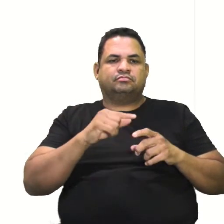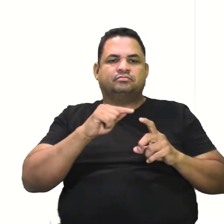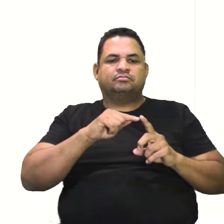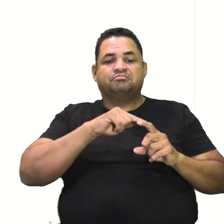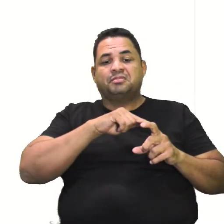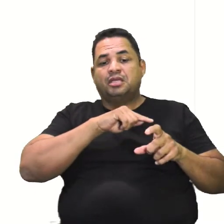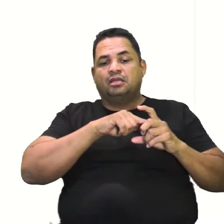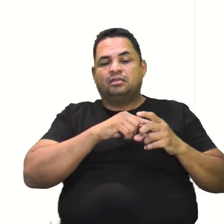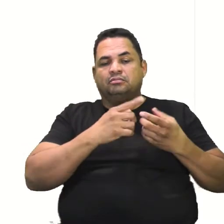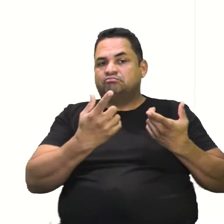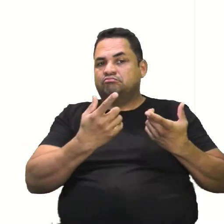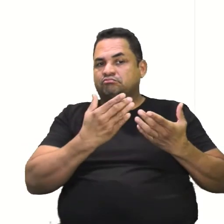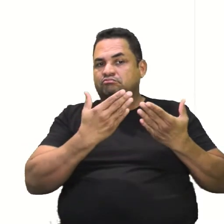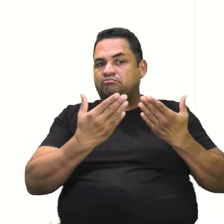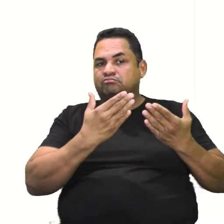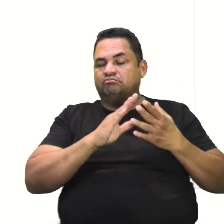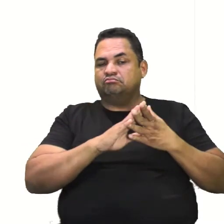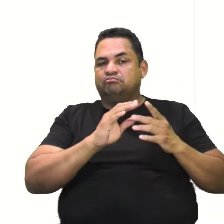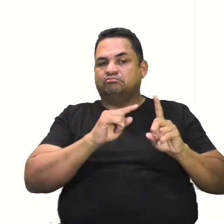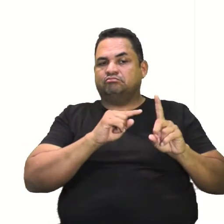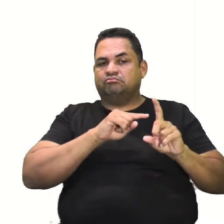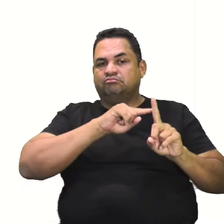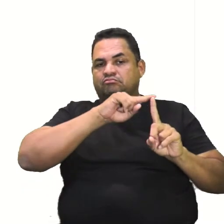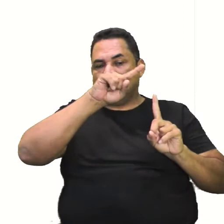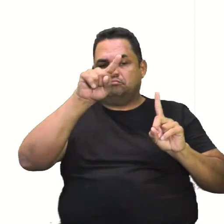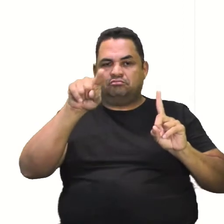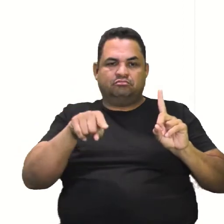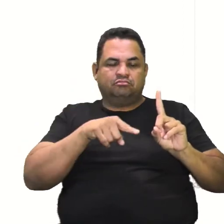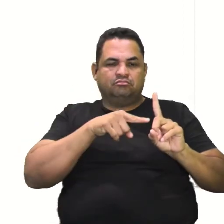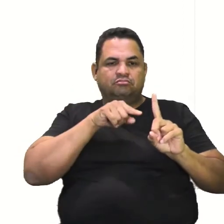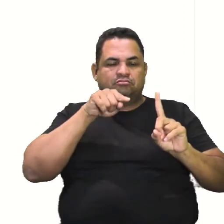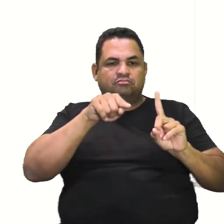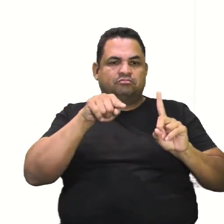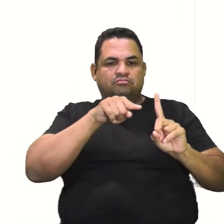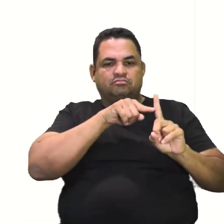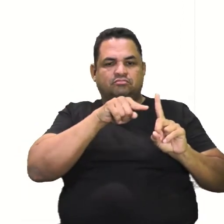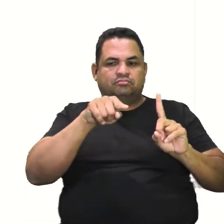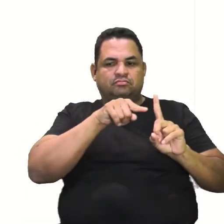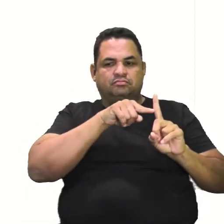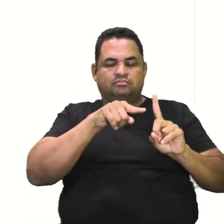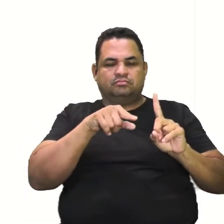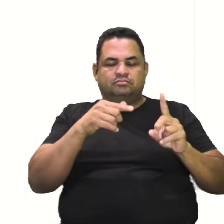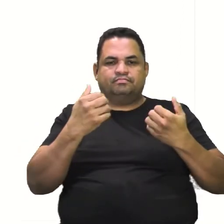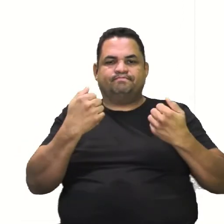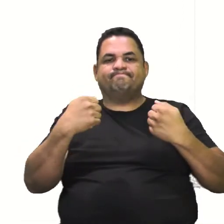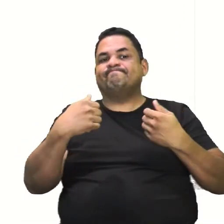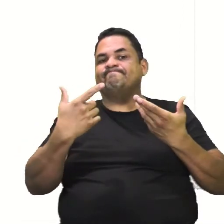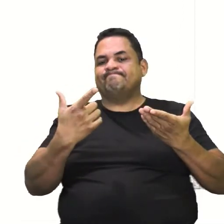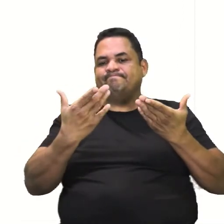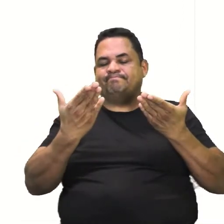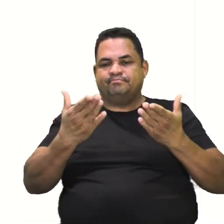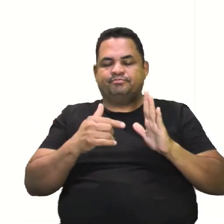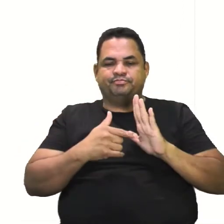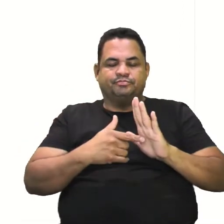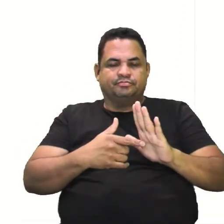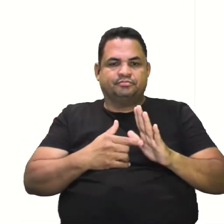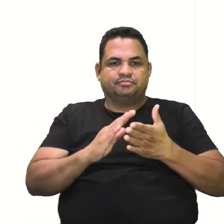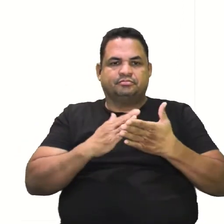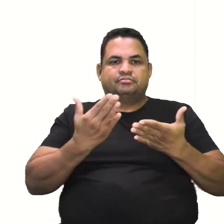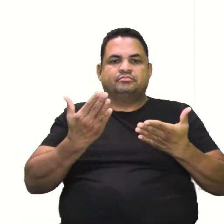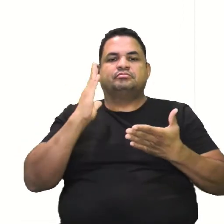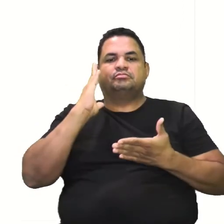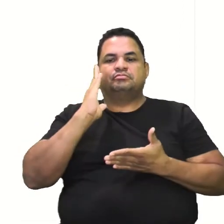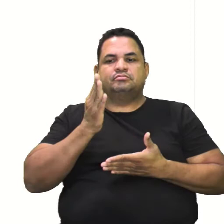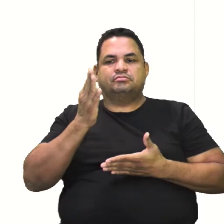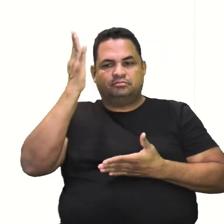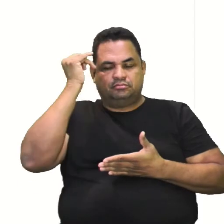minha referência é o raio, né? Isso. Com certeza menor, né? Então, independente da gente saber o valor, a gente pode até fazer aí para mostrar para a galera, mas